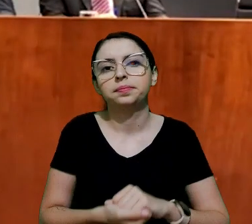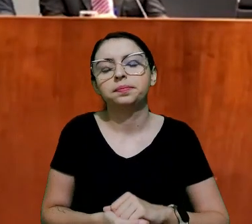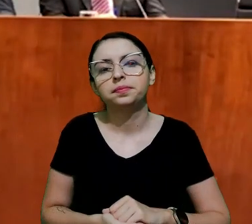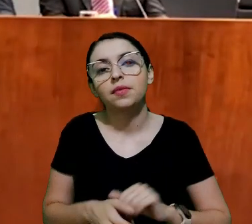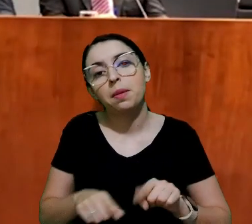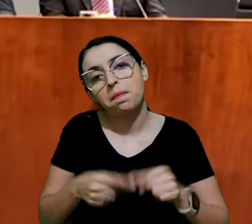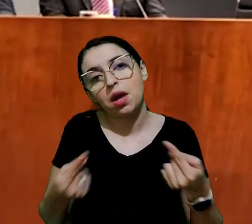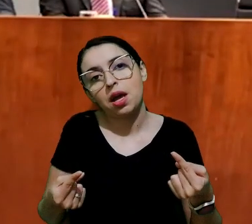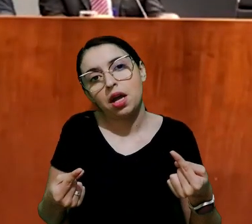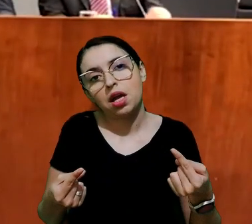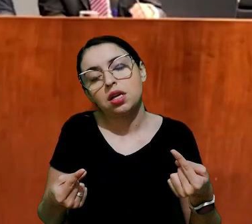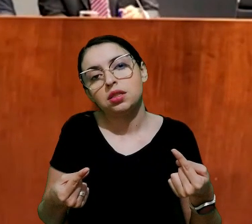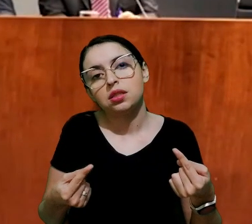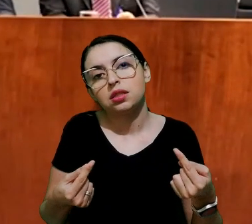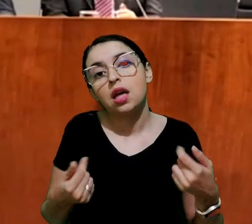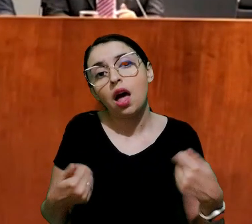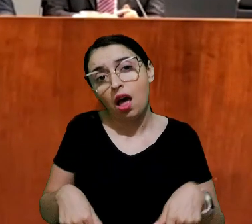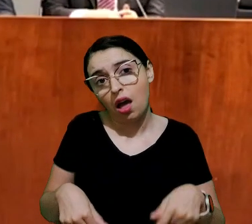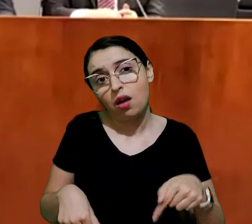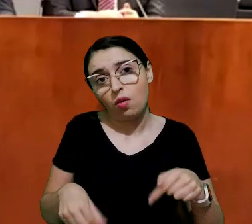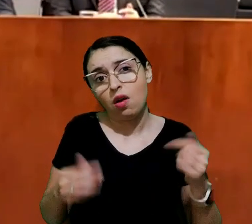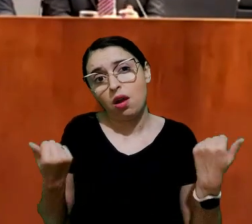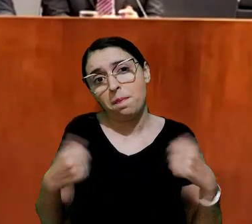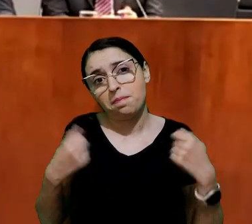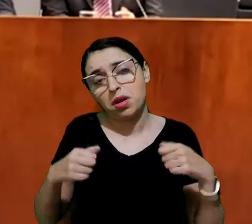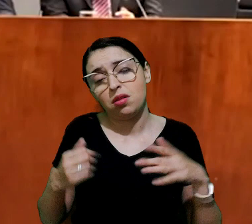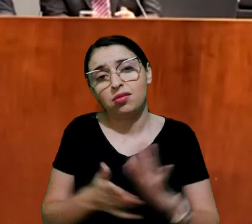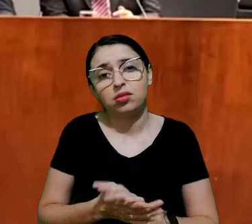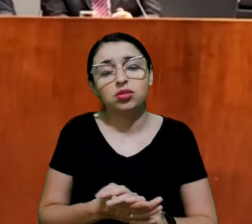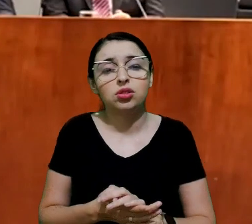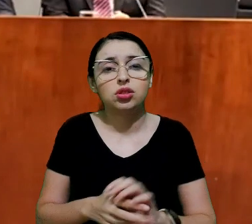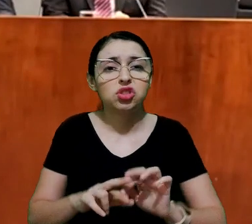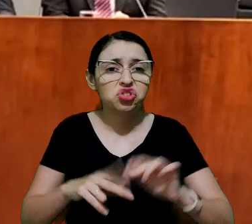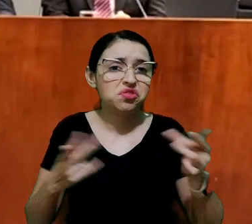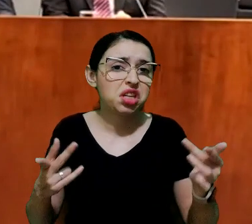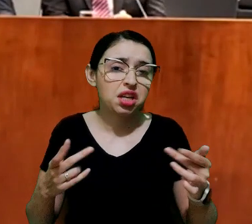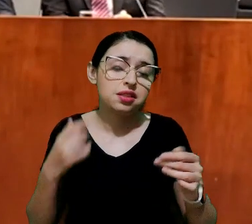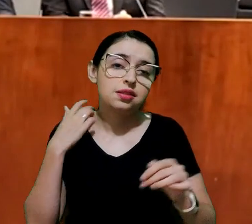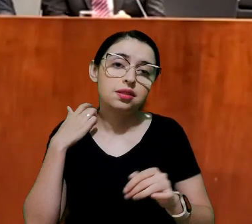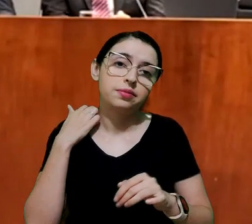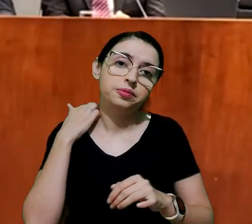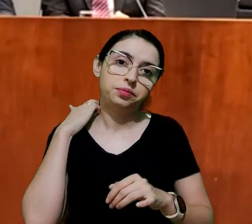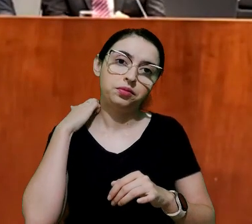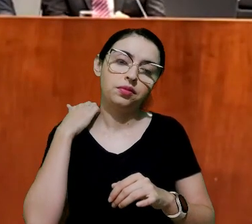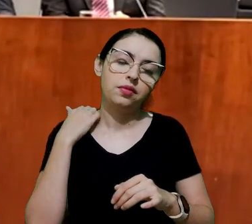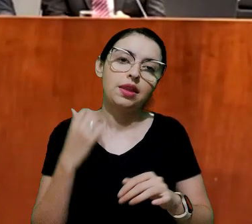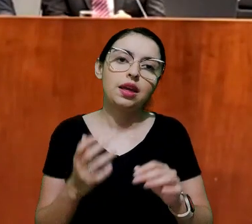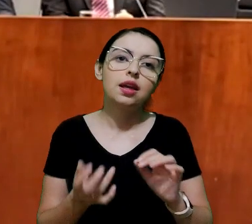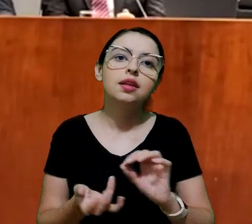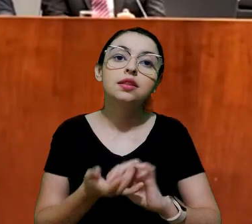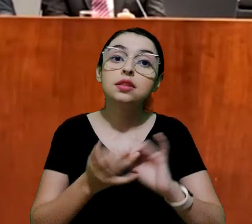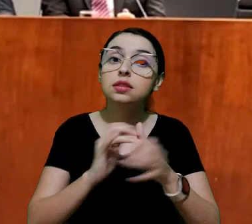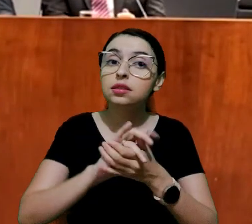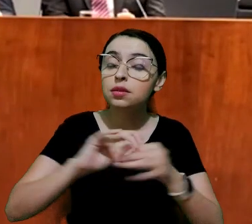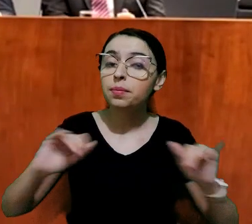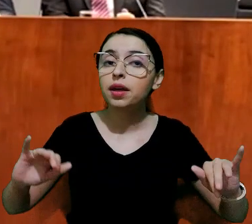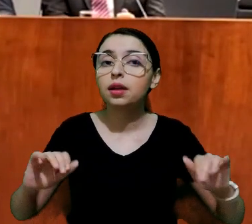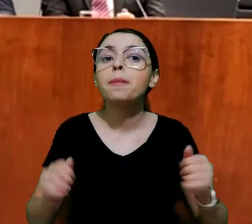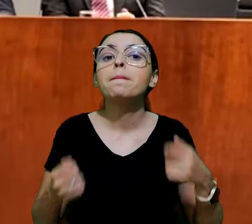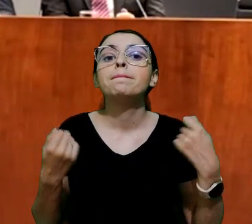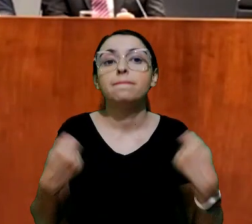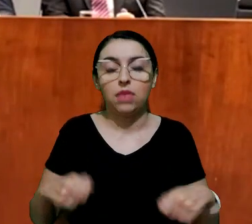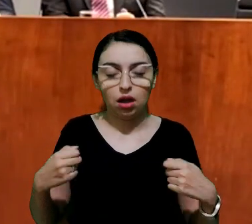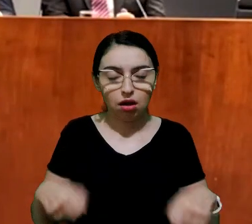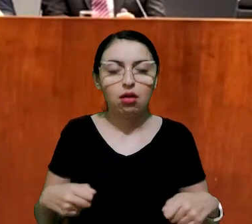há uma tendência, né, a dizer que até o repúdio, a renúncia, como em Portugal, no regime de separação de bens, os cônjuges podem,